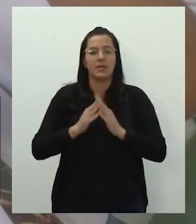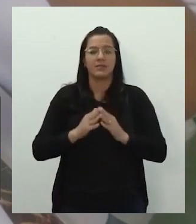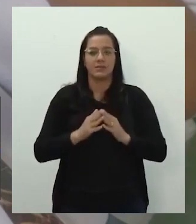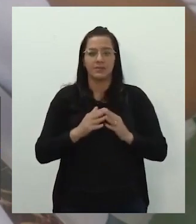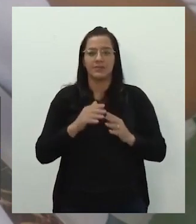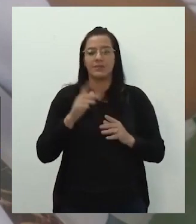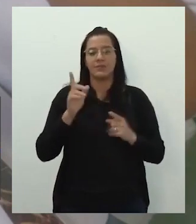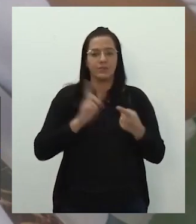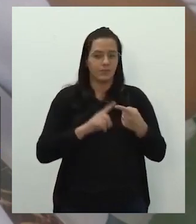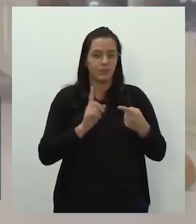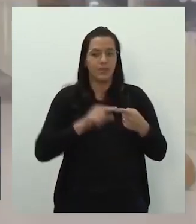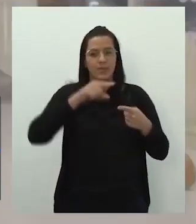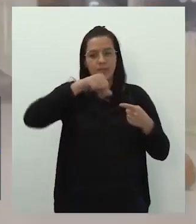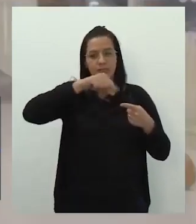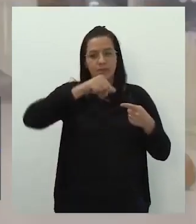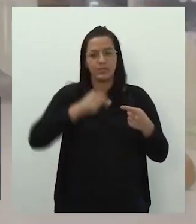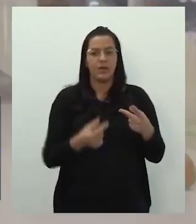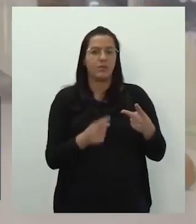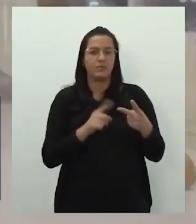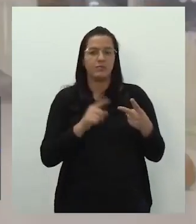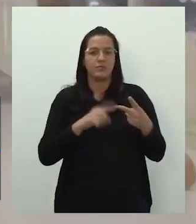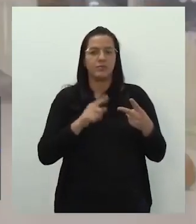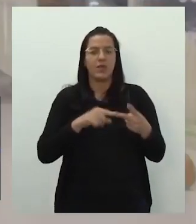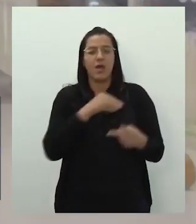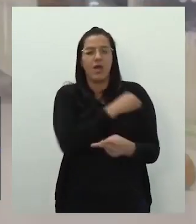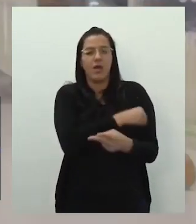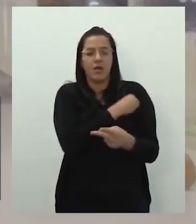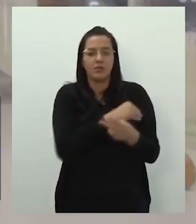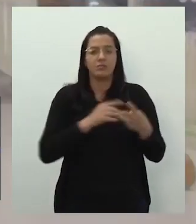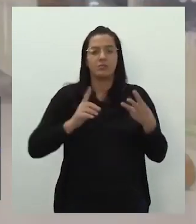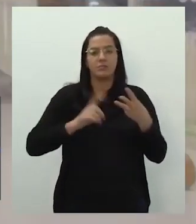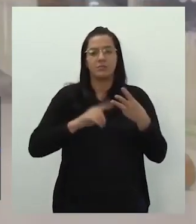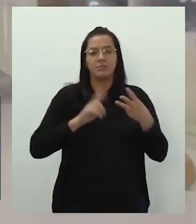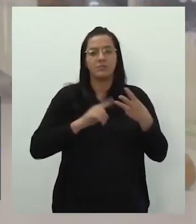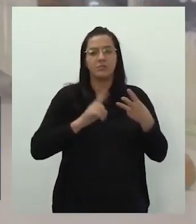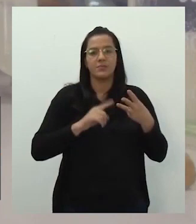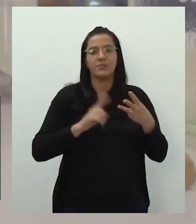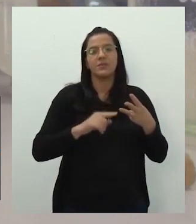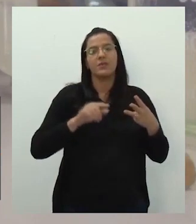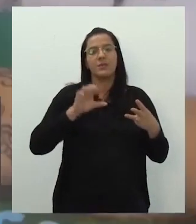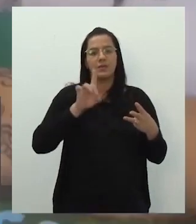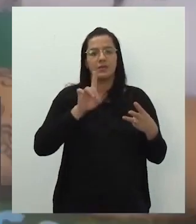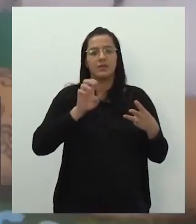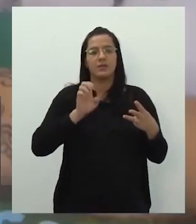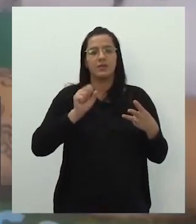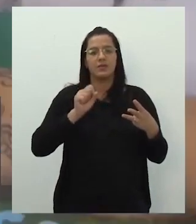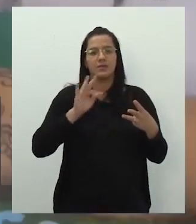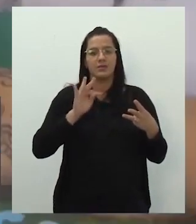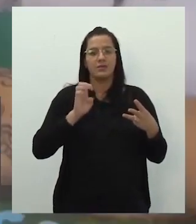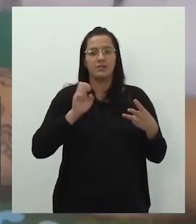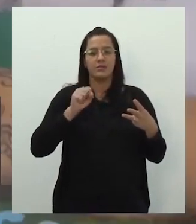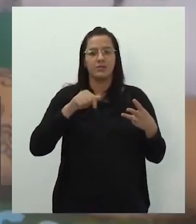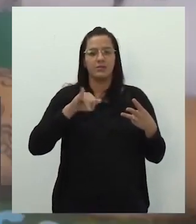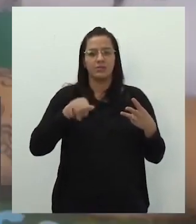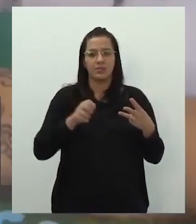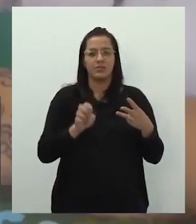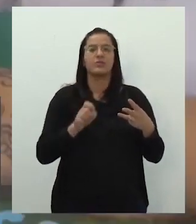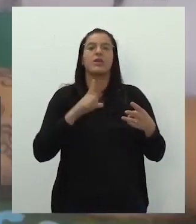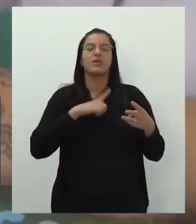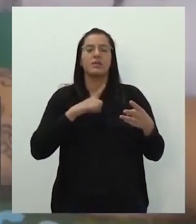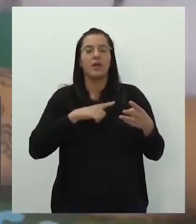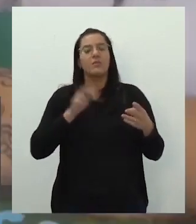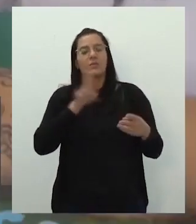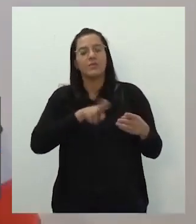detergente, sal e álcool de limpeza doméstica. Desse modo, os estudantes podem reproduzir em casa e compartilhar com a família